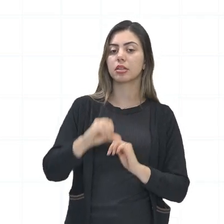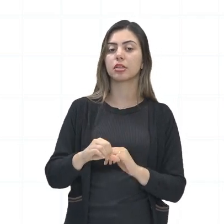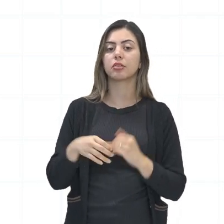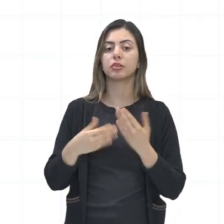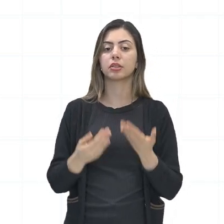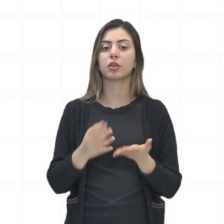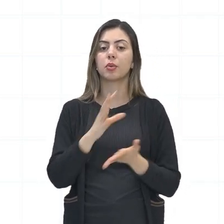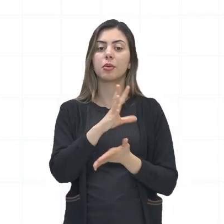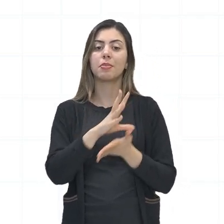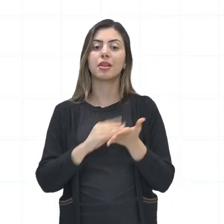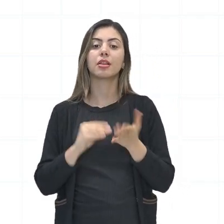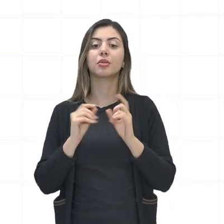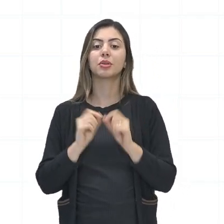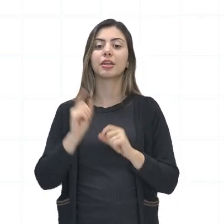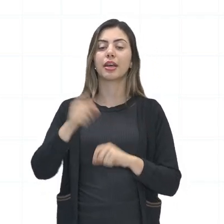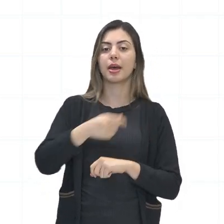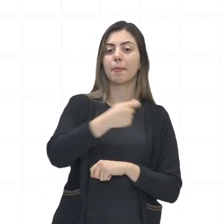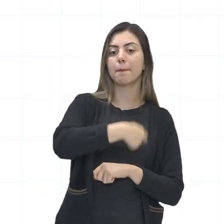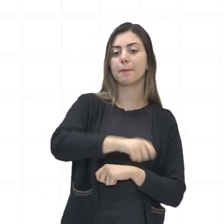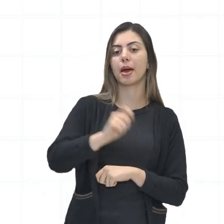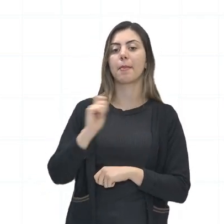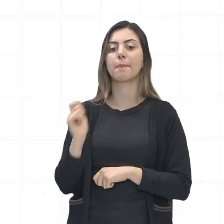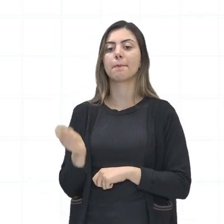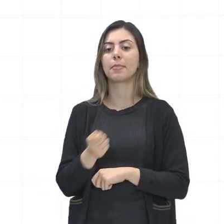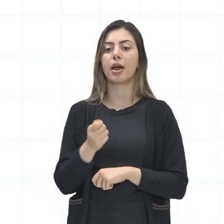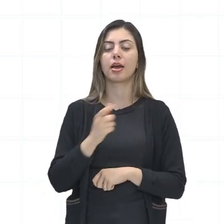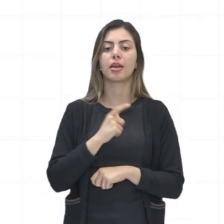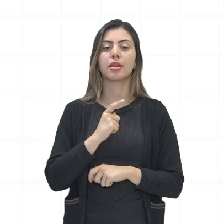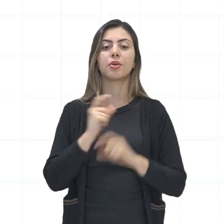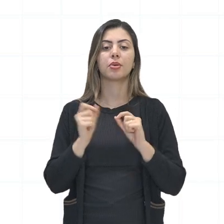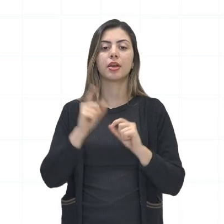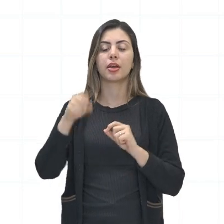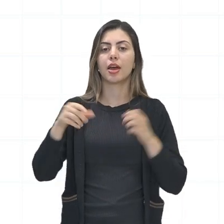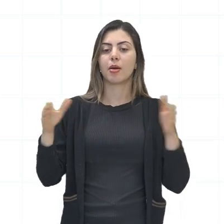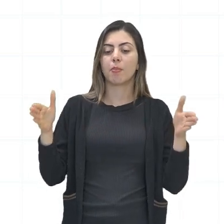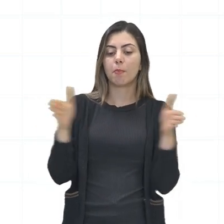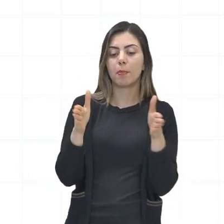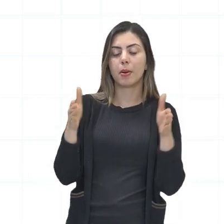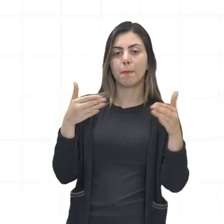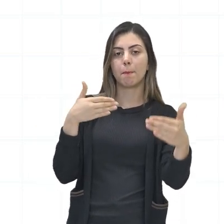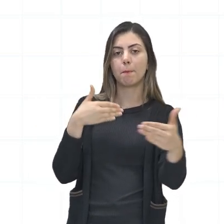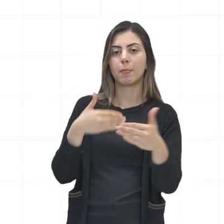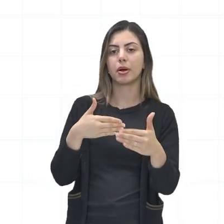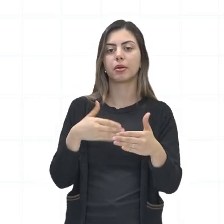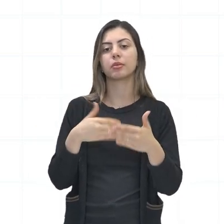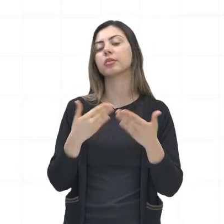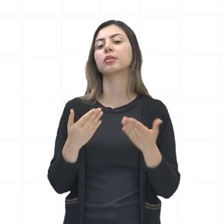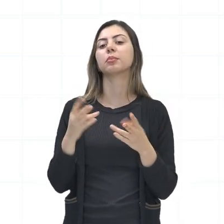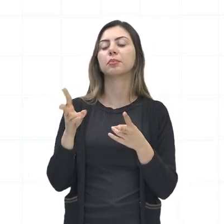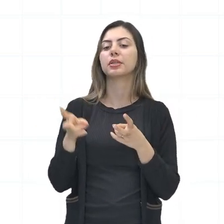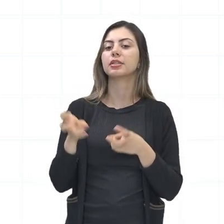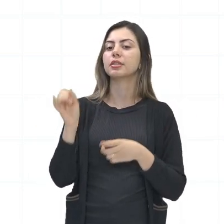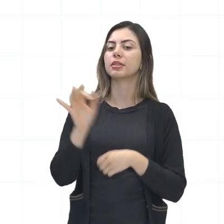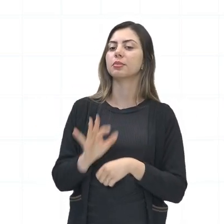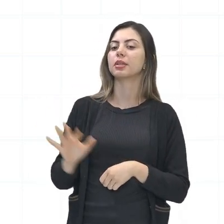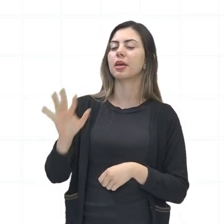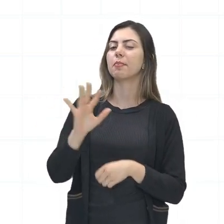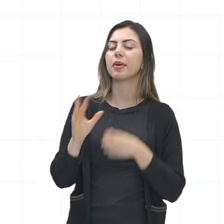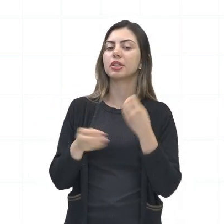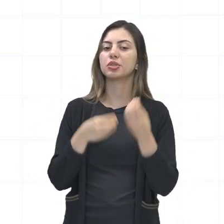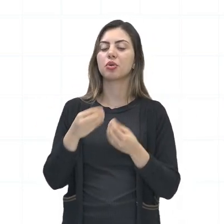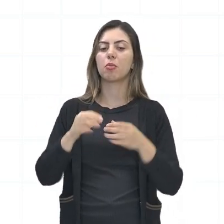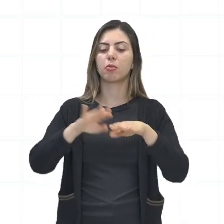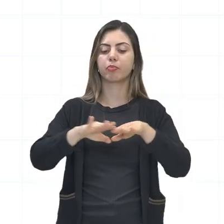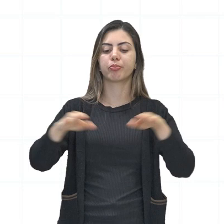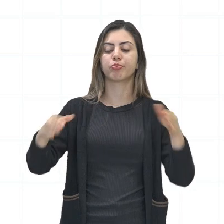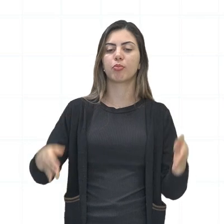jogo de tênis em um ambiente fechado. Olha aí, gente, a imagem mostrando o jogo de tênis de